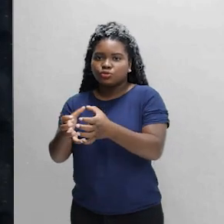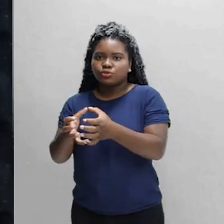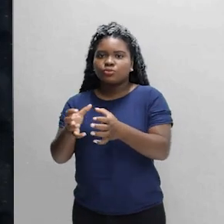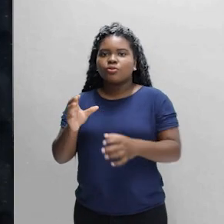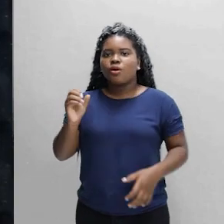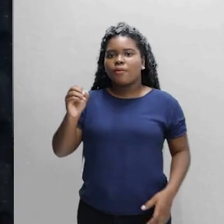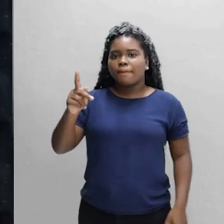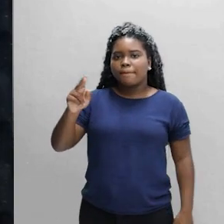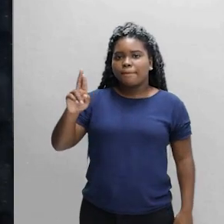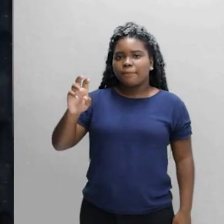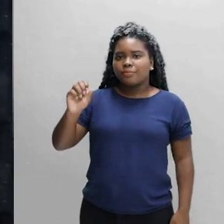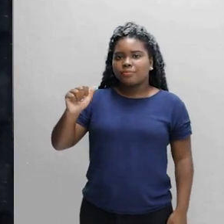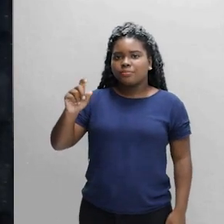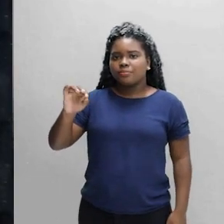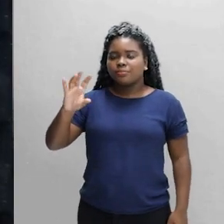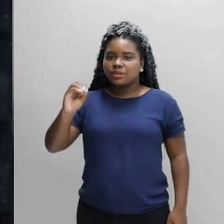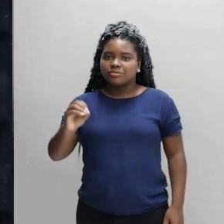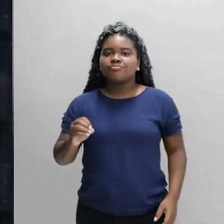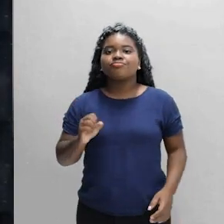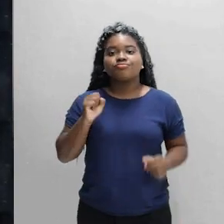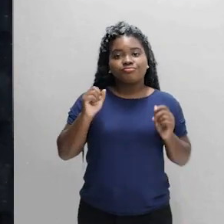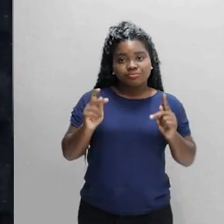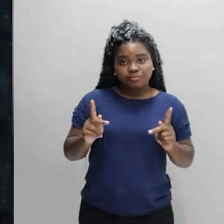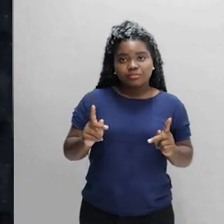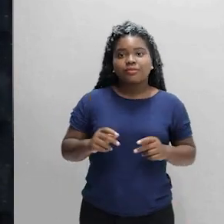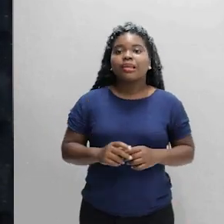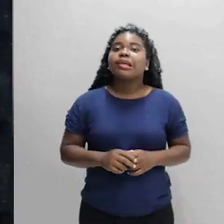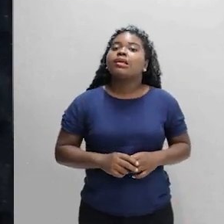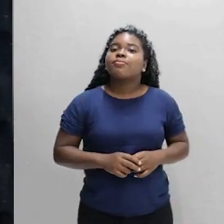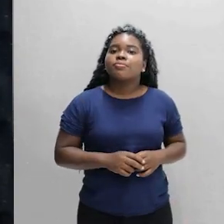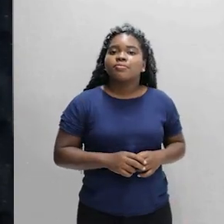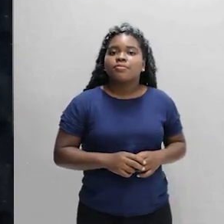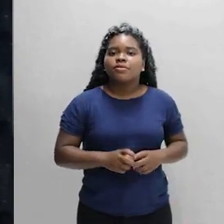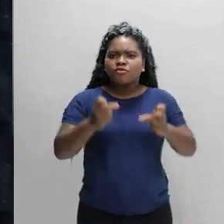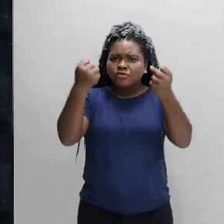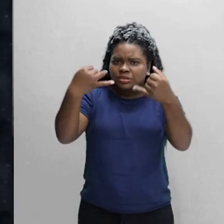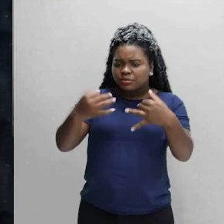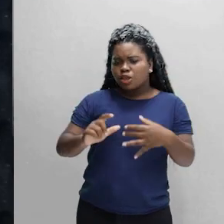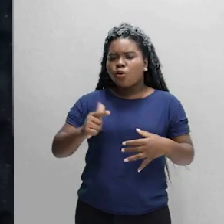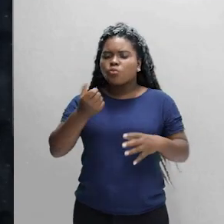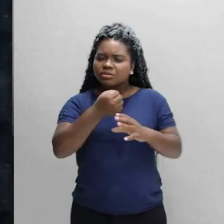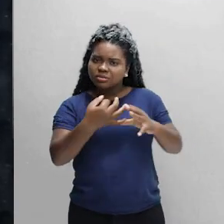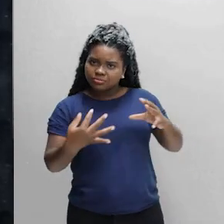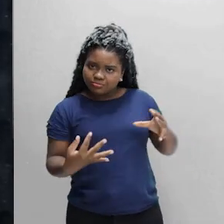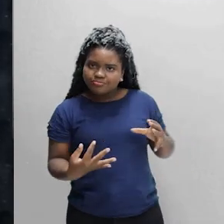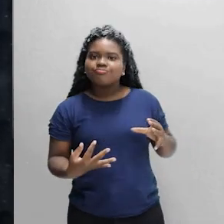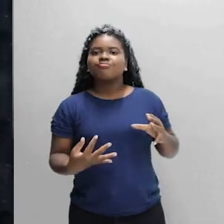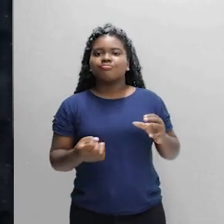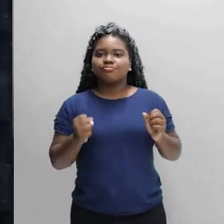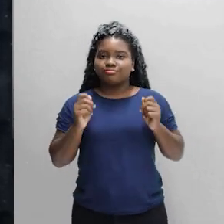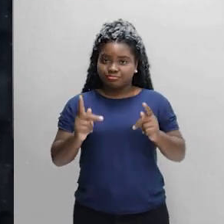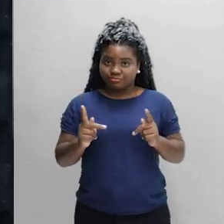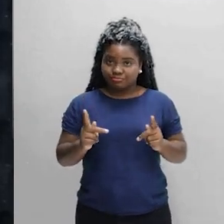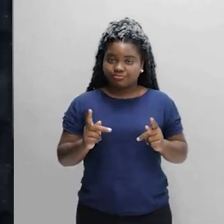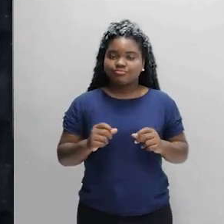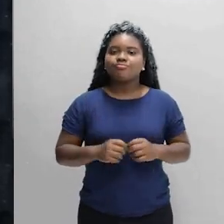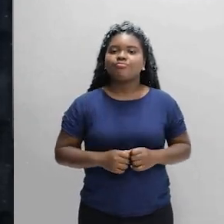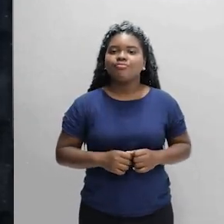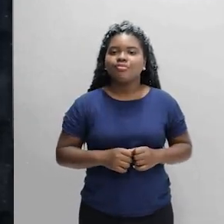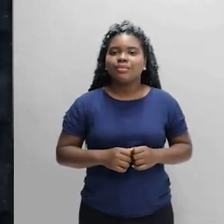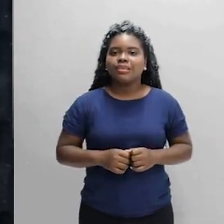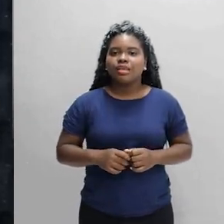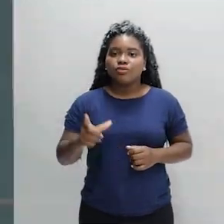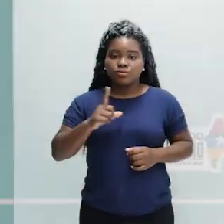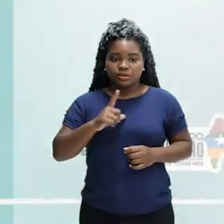socialista, ok? Durante a aula a gente vai falando de mais outras características conforme os autores vão sendo trabalhados. Fechado? Vamos